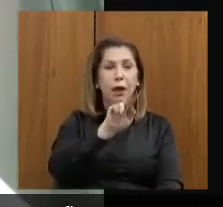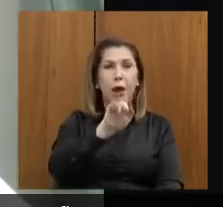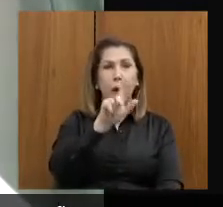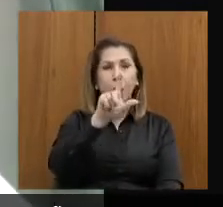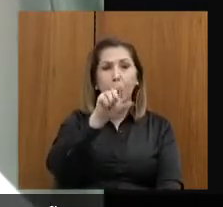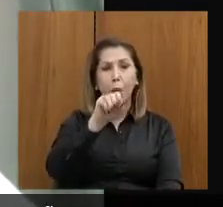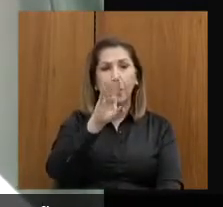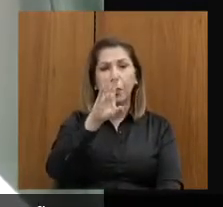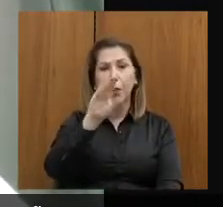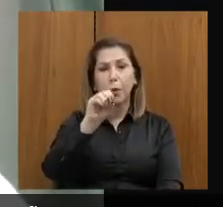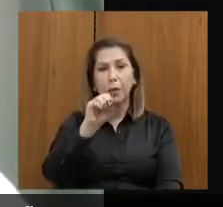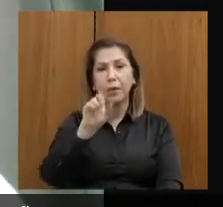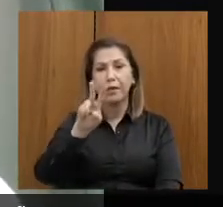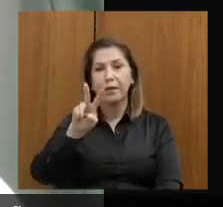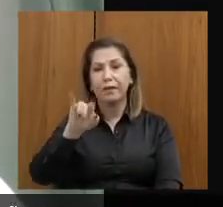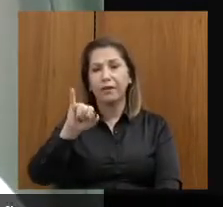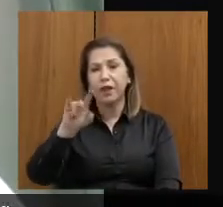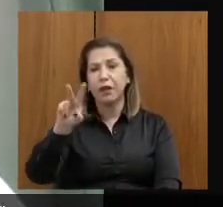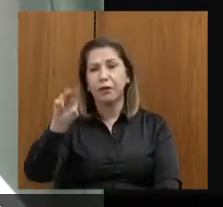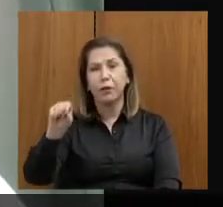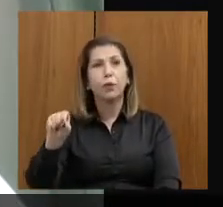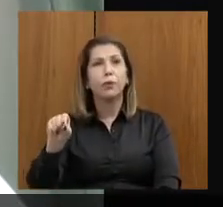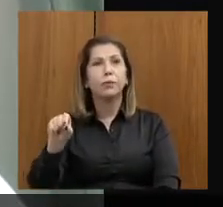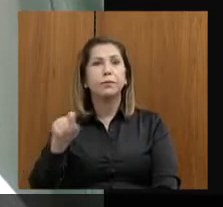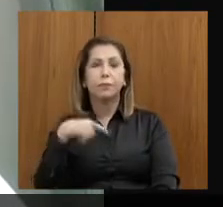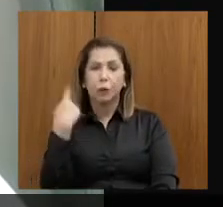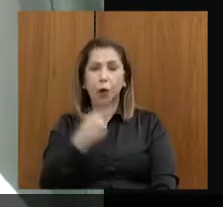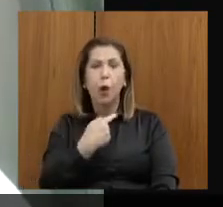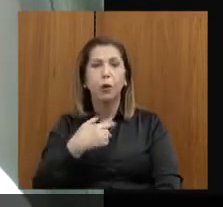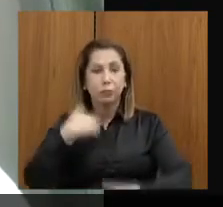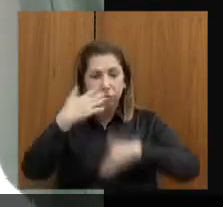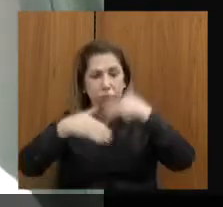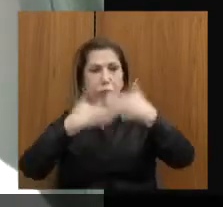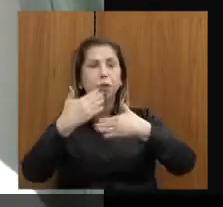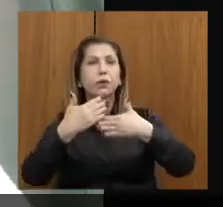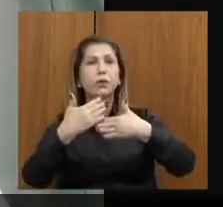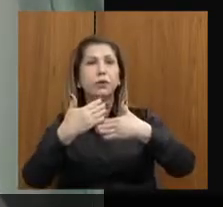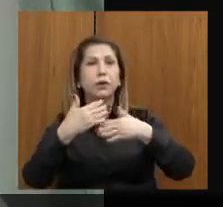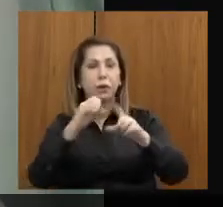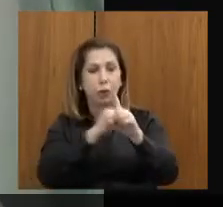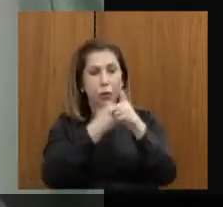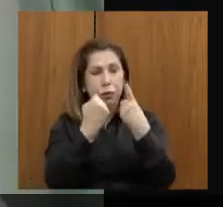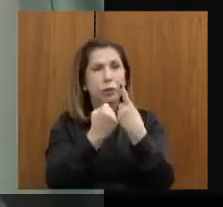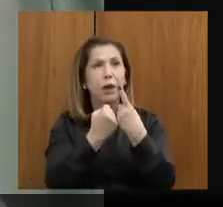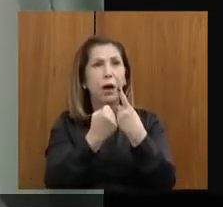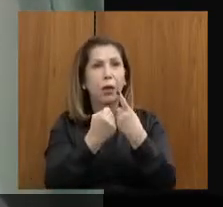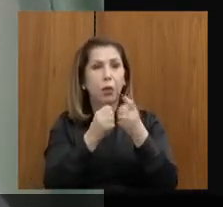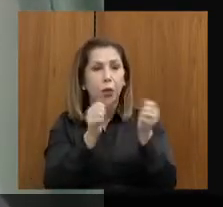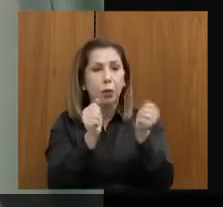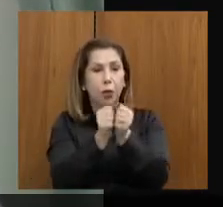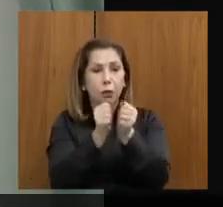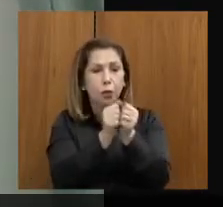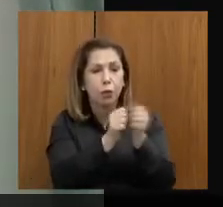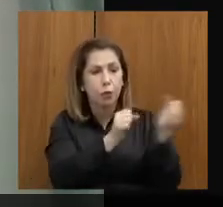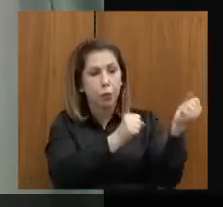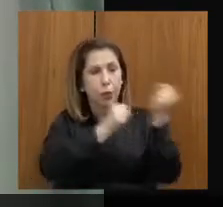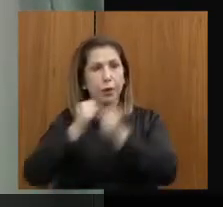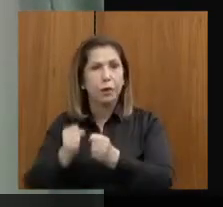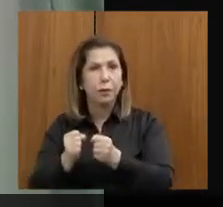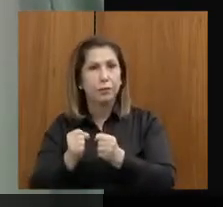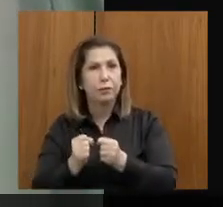realmente sensacional Então vamos Estamos nos movendo em prol dos direitos sociais das candidatas mas os